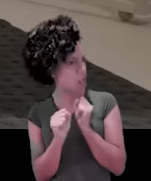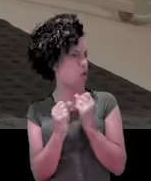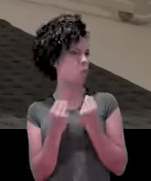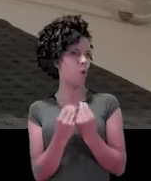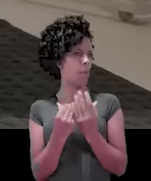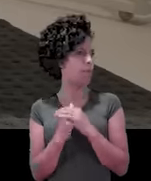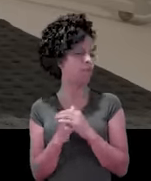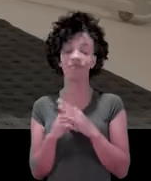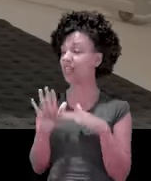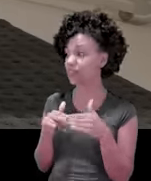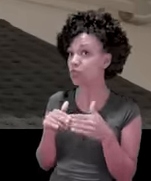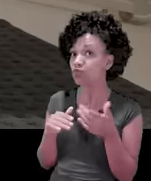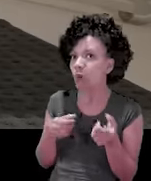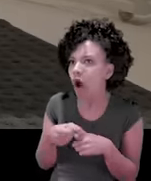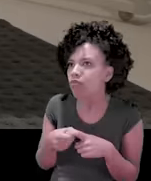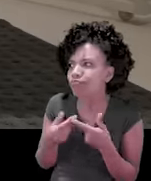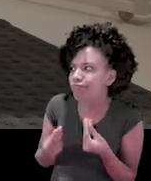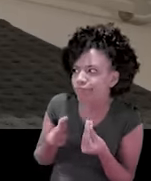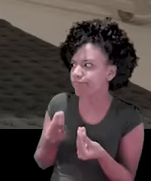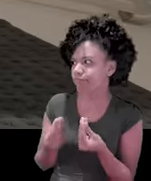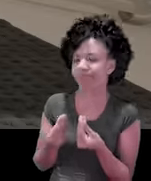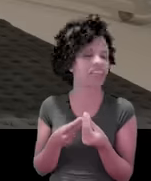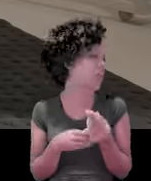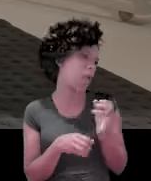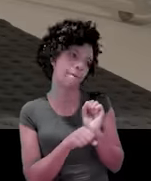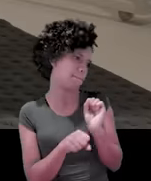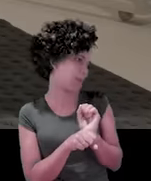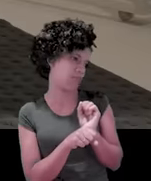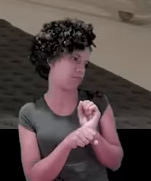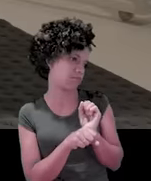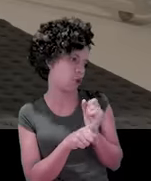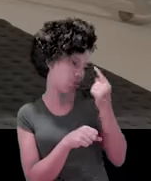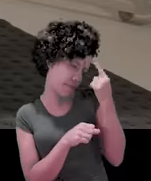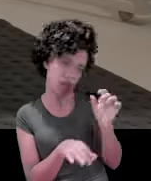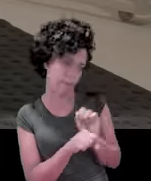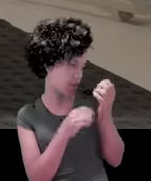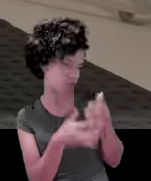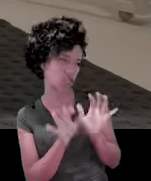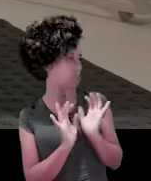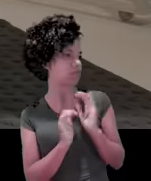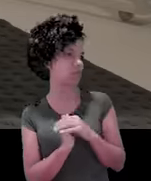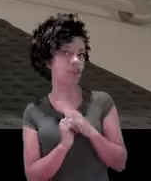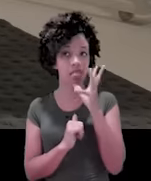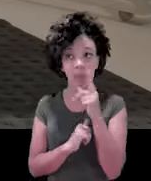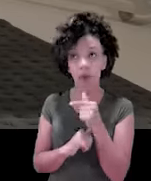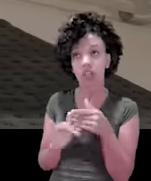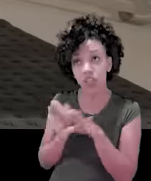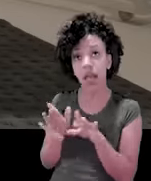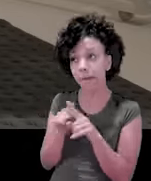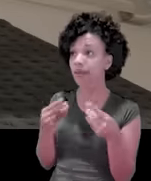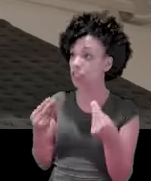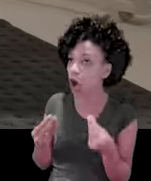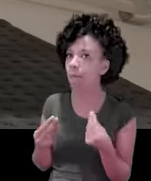frio talvez eu não volte eles irão para ligar não fala na verdade você pode pensar só vou demorar para chegar